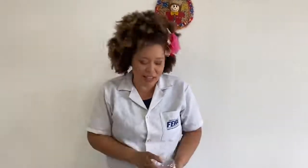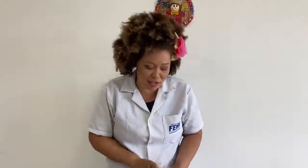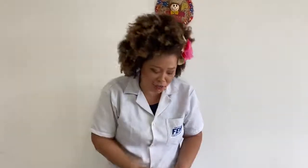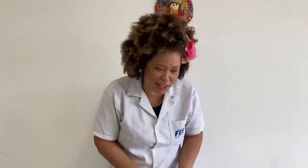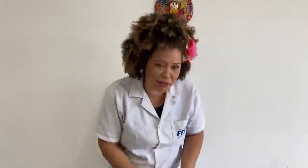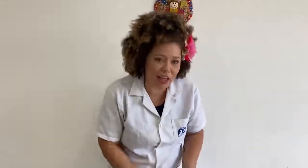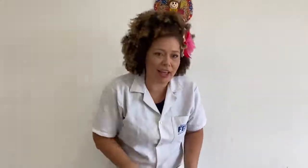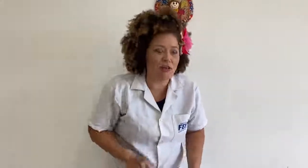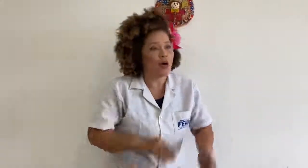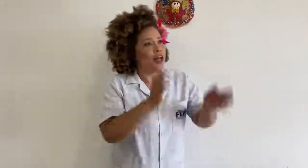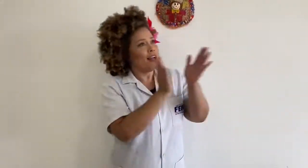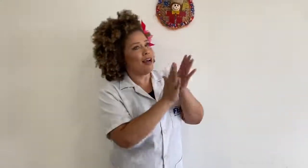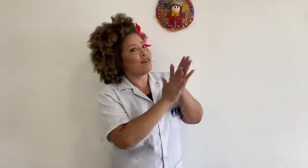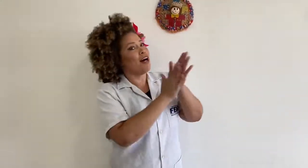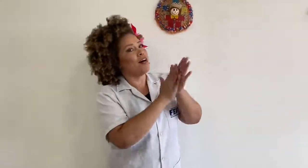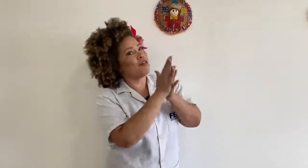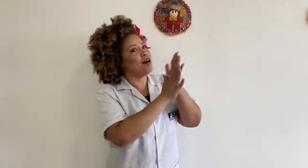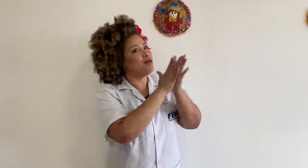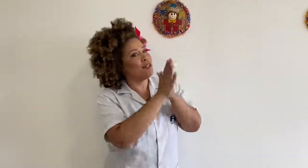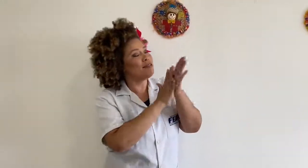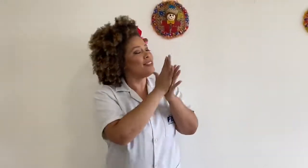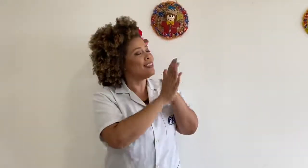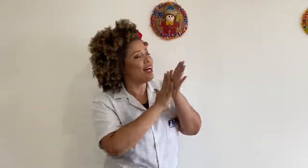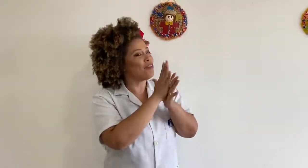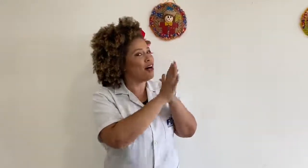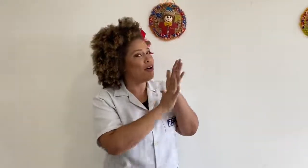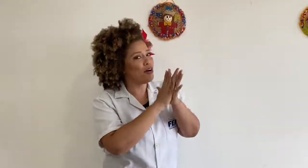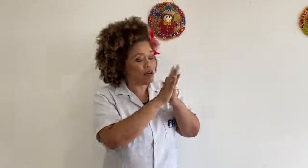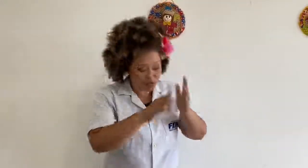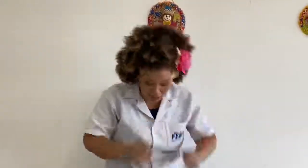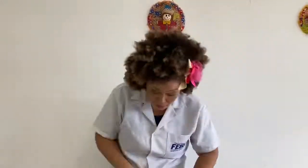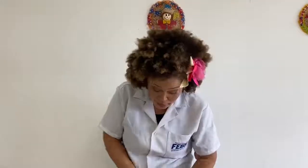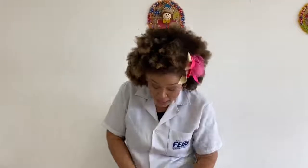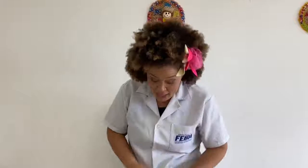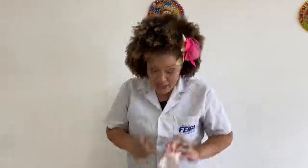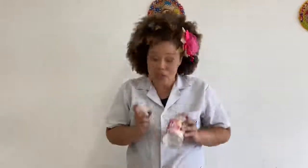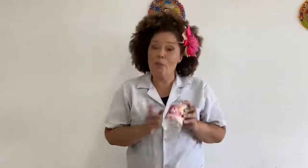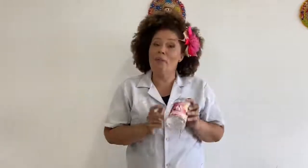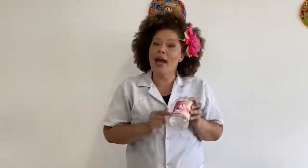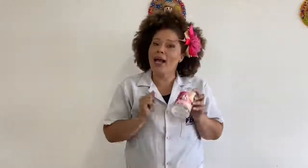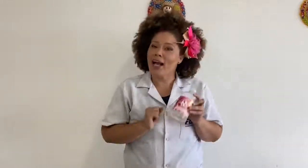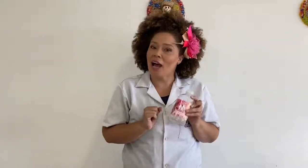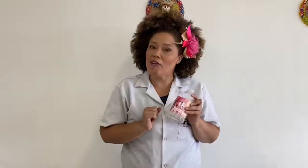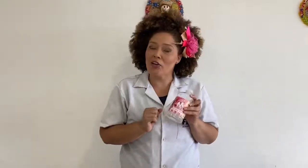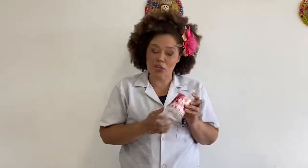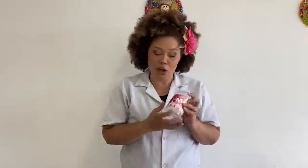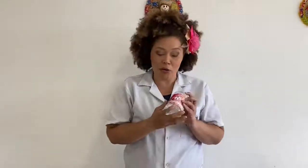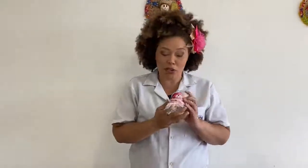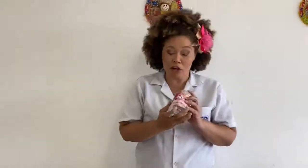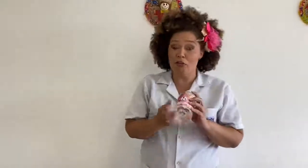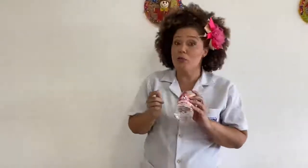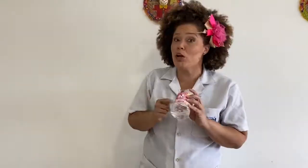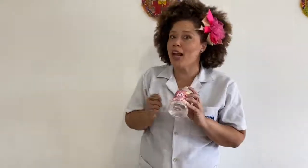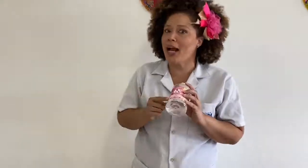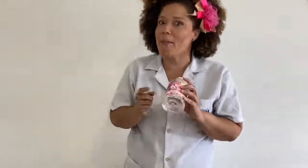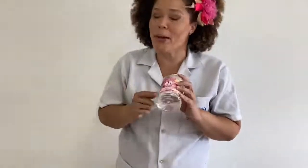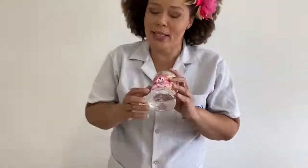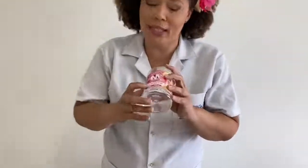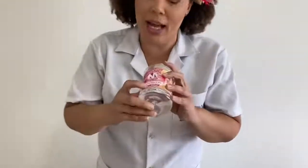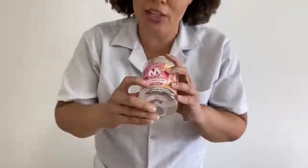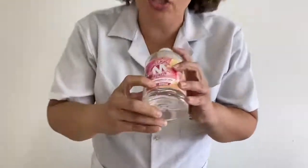ver Anderson fazendo o quê? No lavar uma mão, lavar outra. Anderson, pega a garrafinha de álcool em gel. Vamos